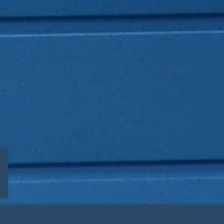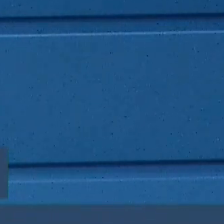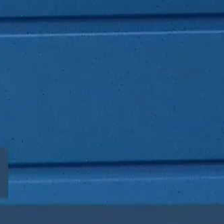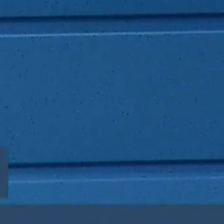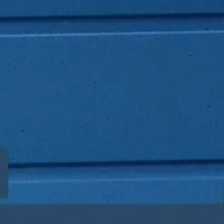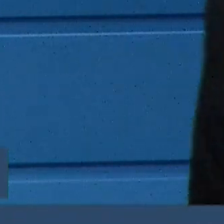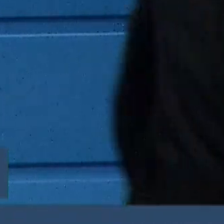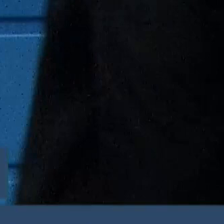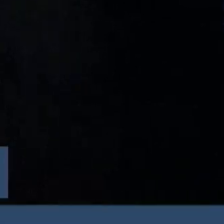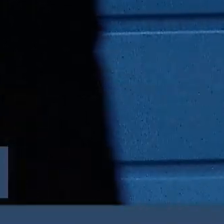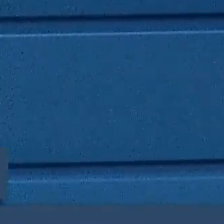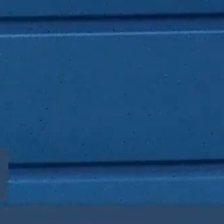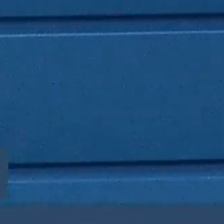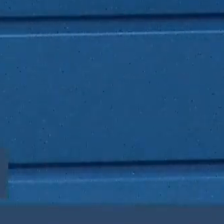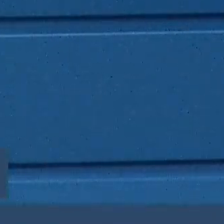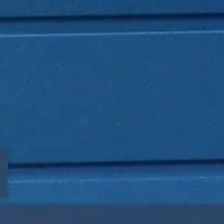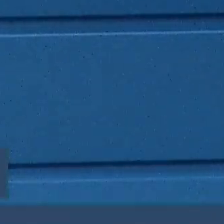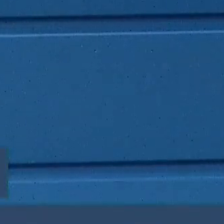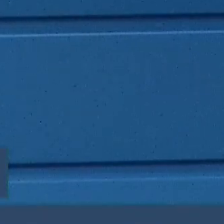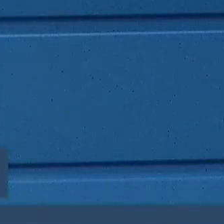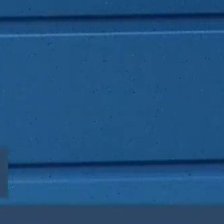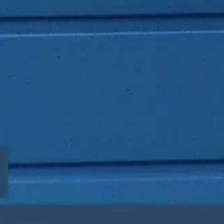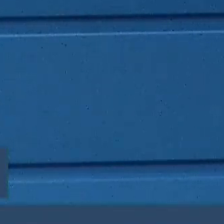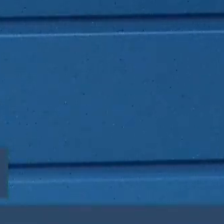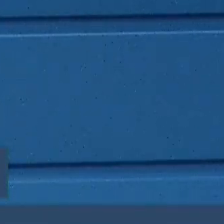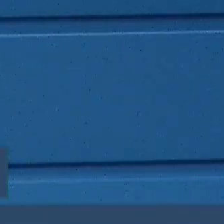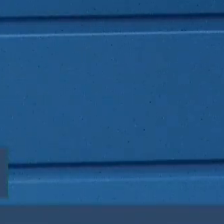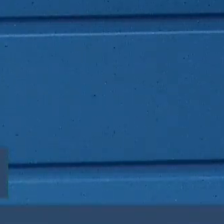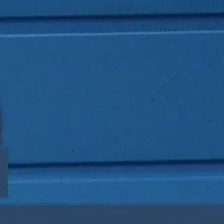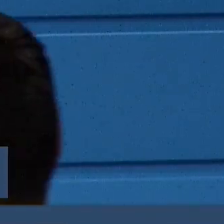à delegacia de polícia.